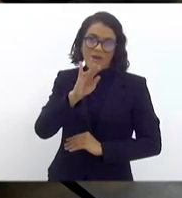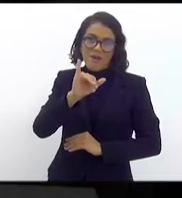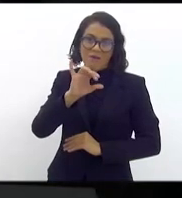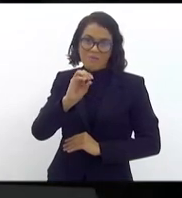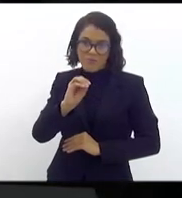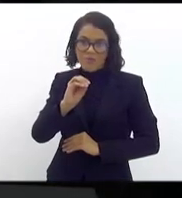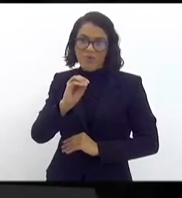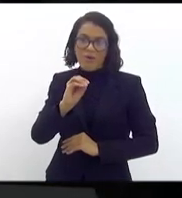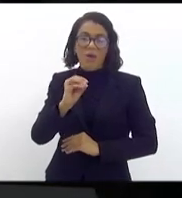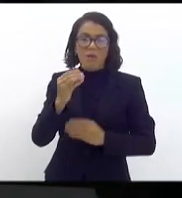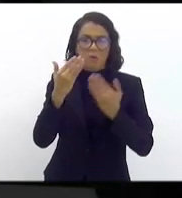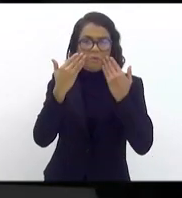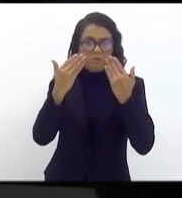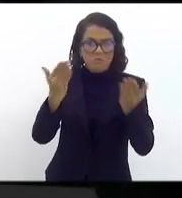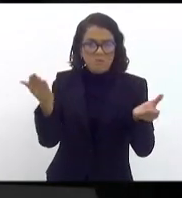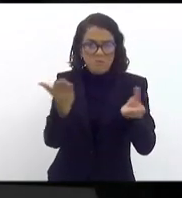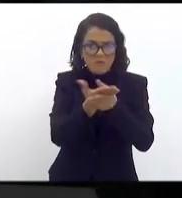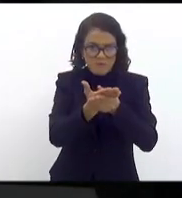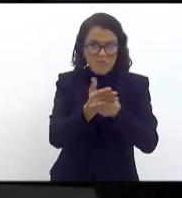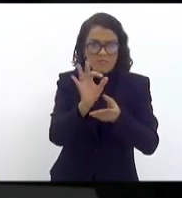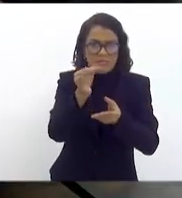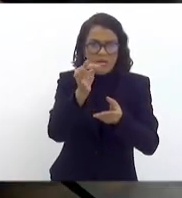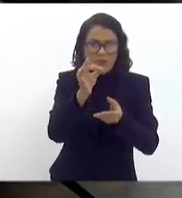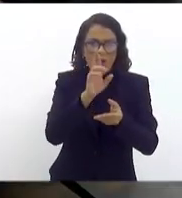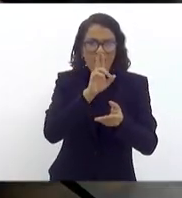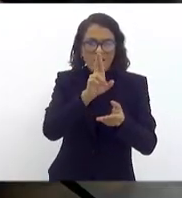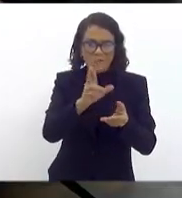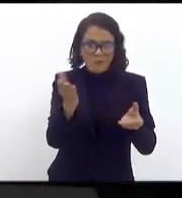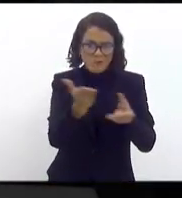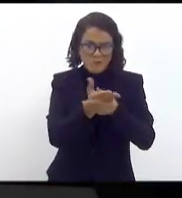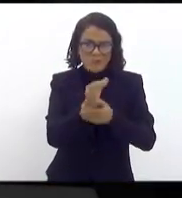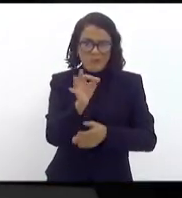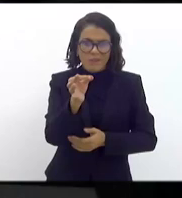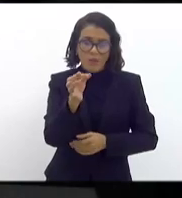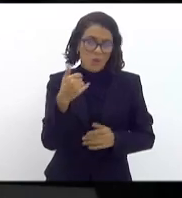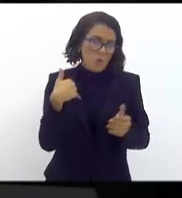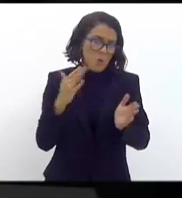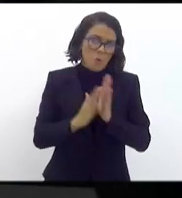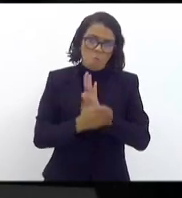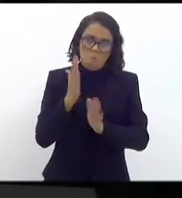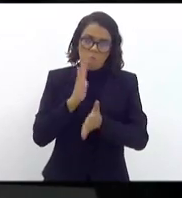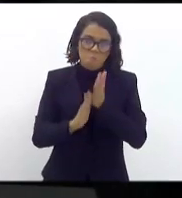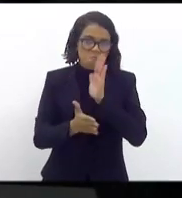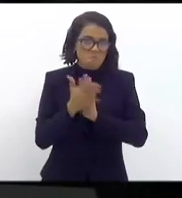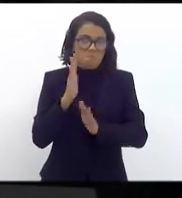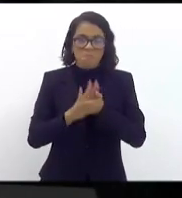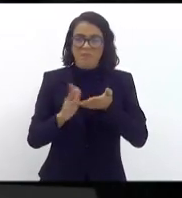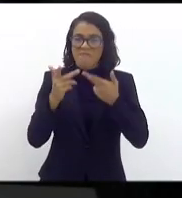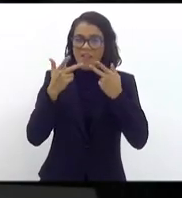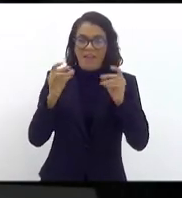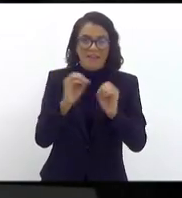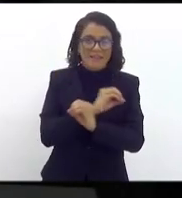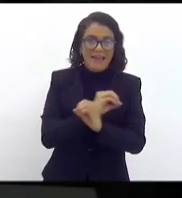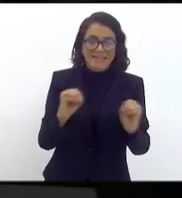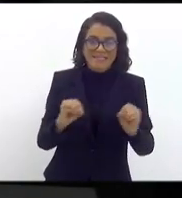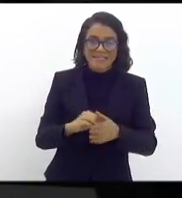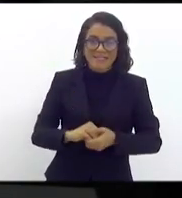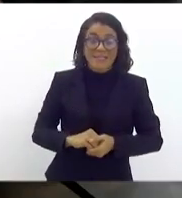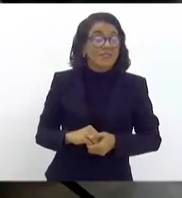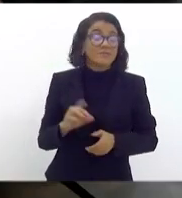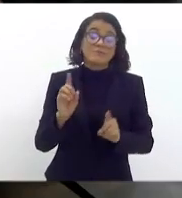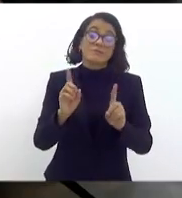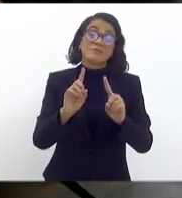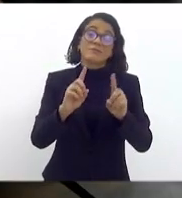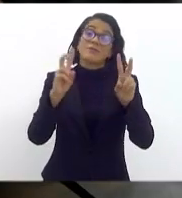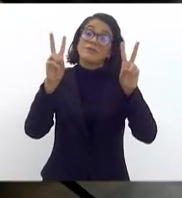uma manifestação oficial do ECAD, não é isso? Sim. Então, eu não tenho nada a acrescentar com relação a isso. Não. É sobre a